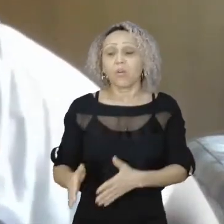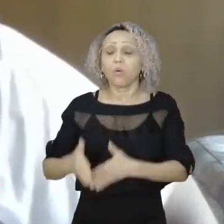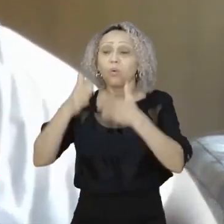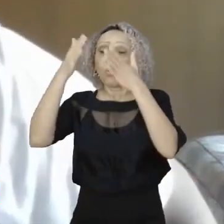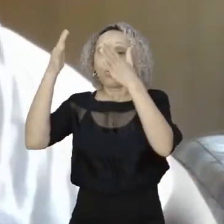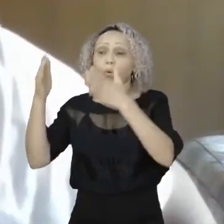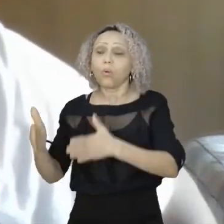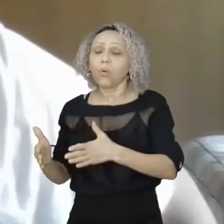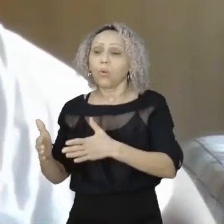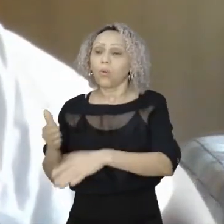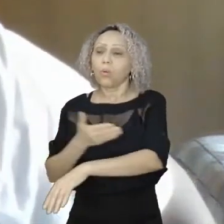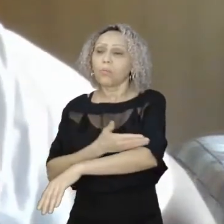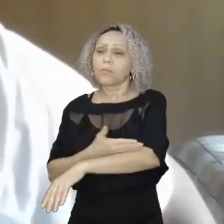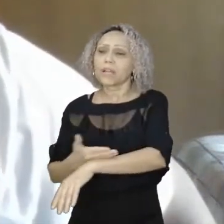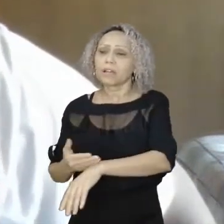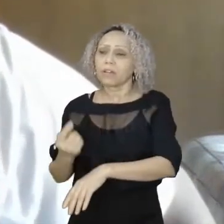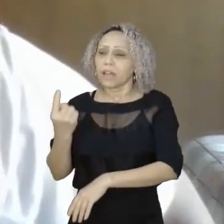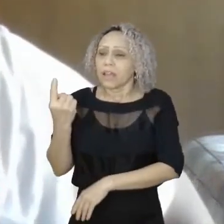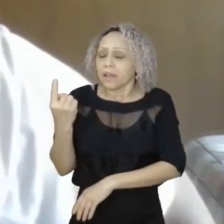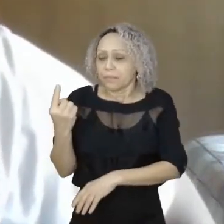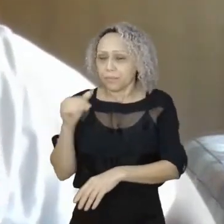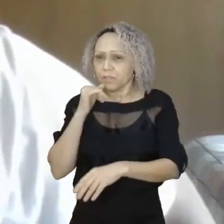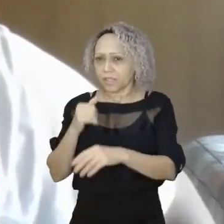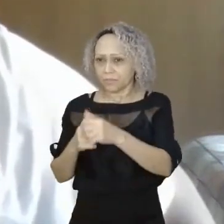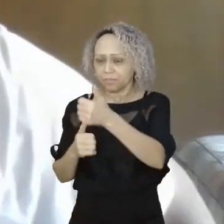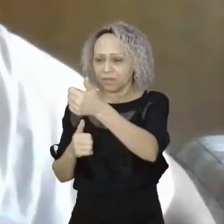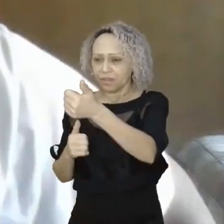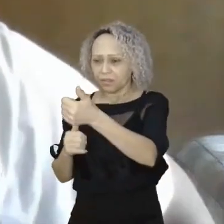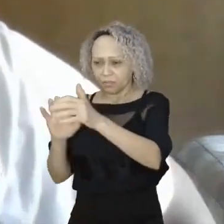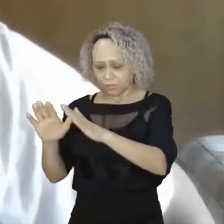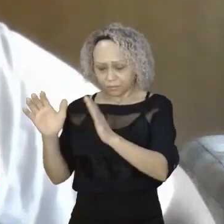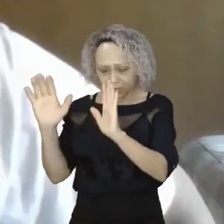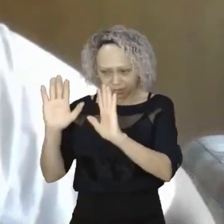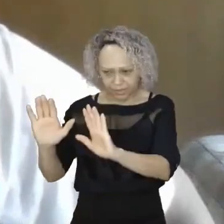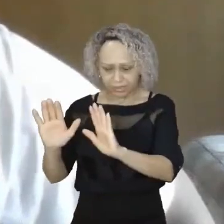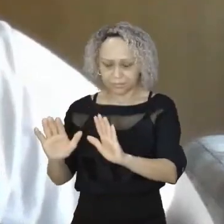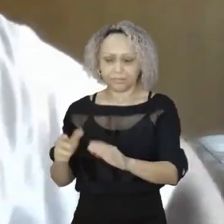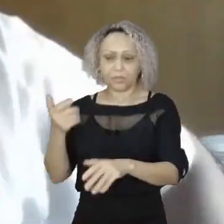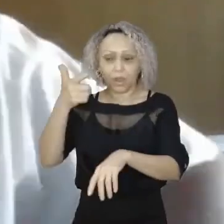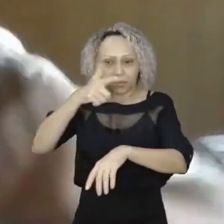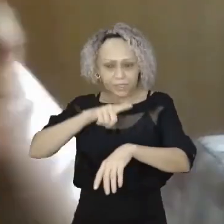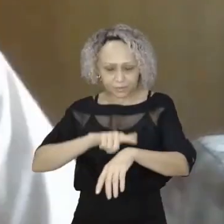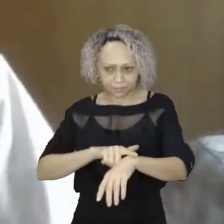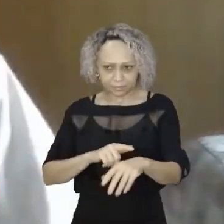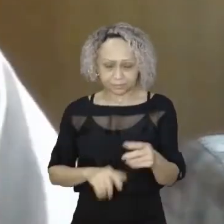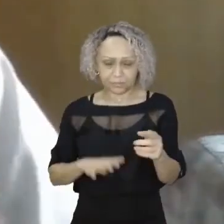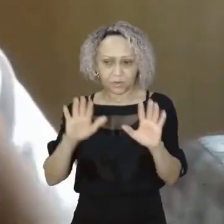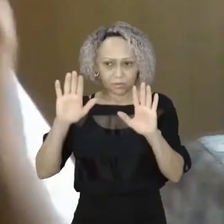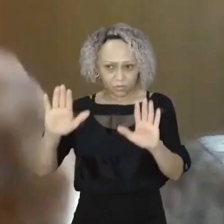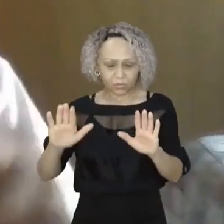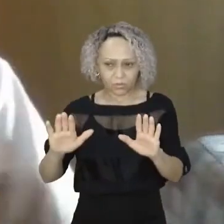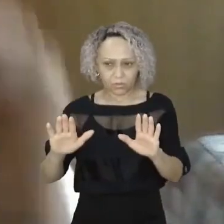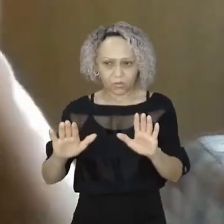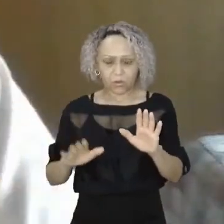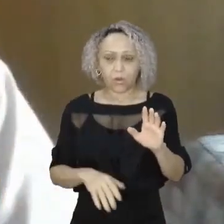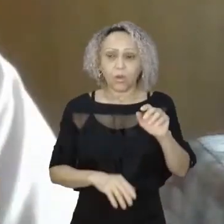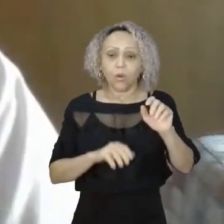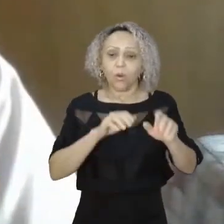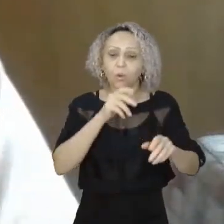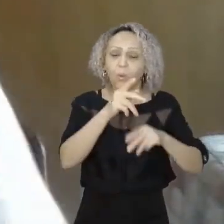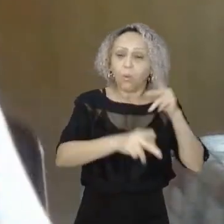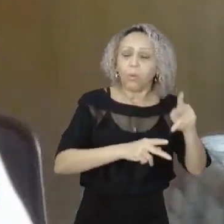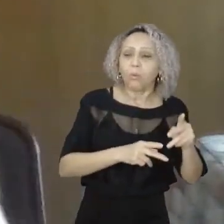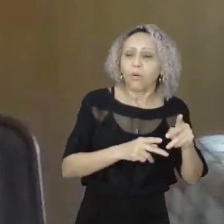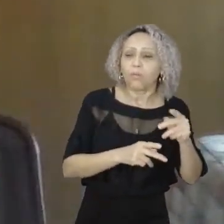proporção é de 1 para cada 18 trabalhadores. Eu vou repetir. Enquanto os negros,